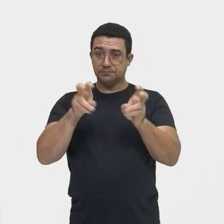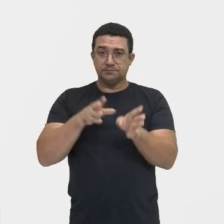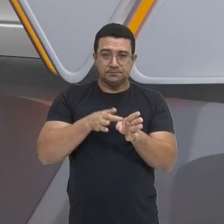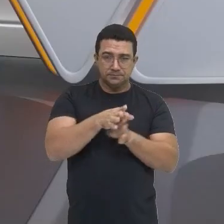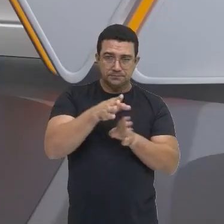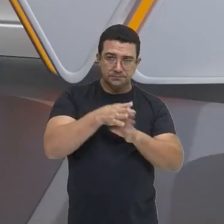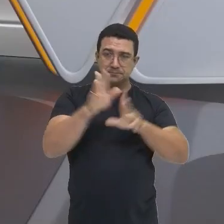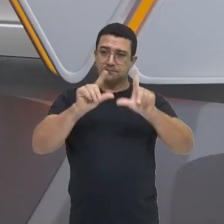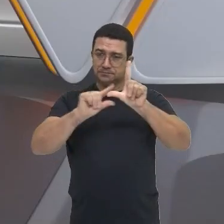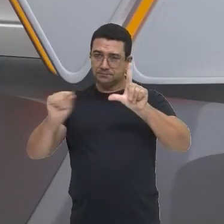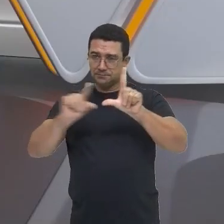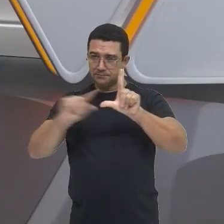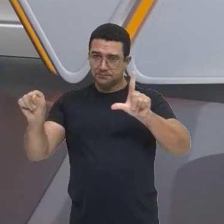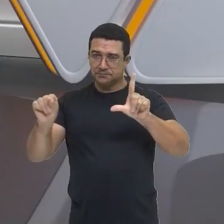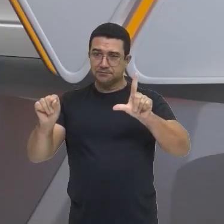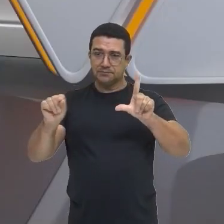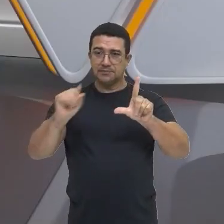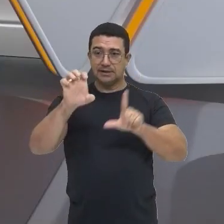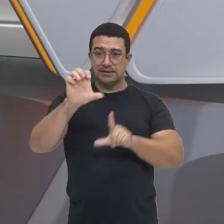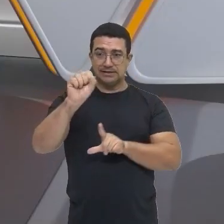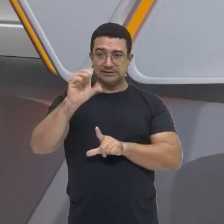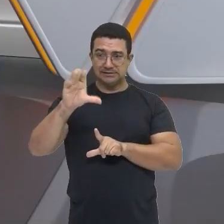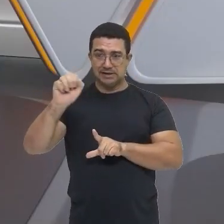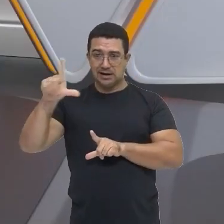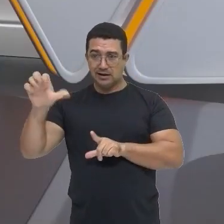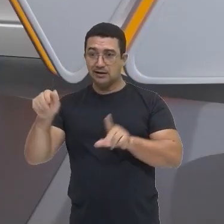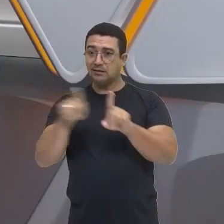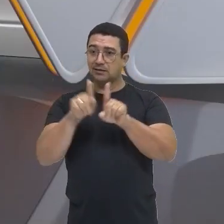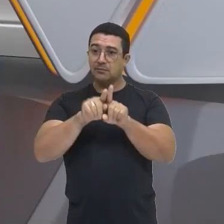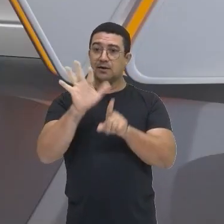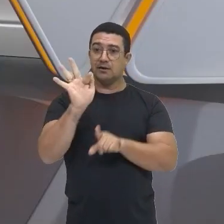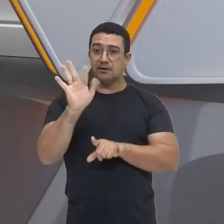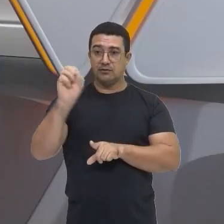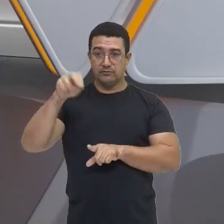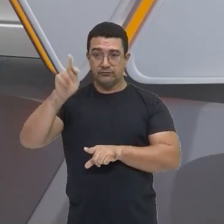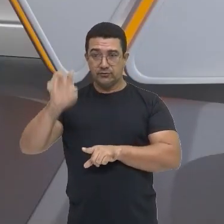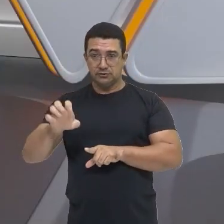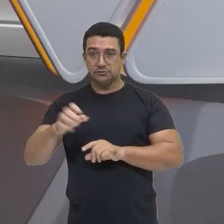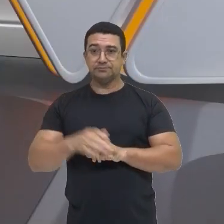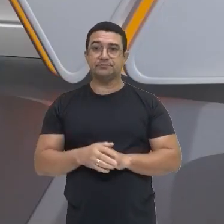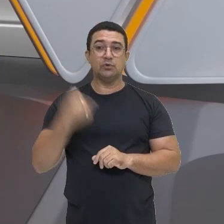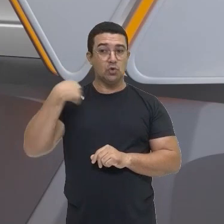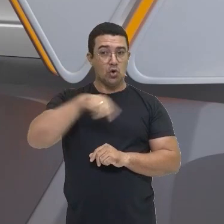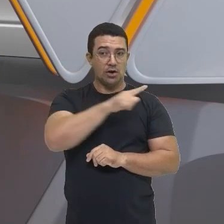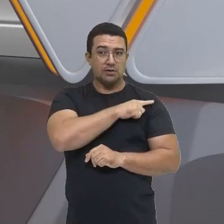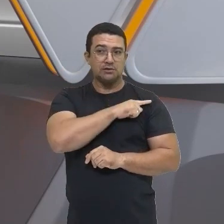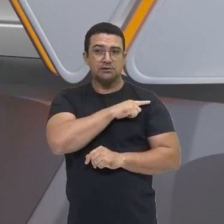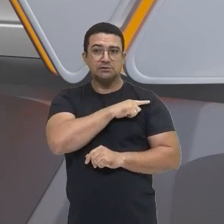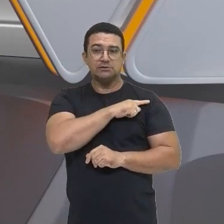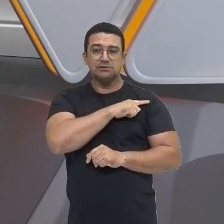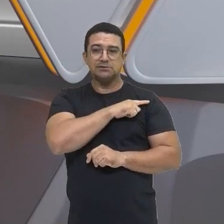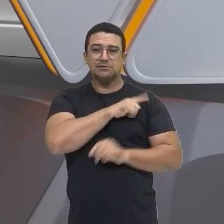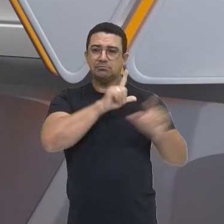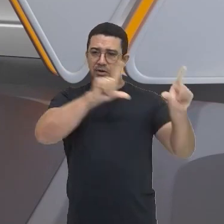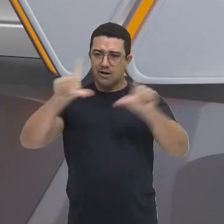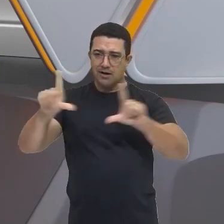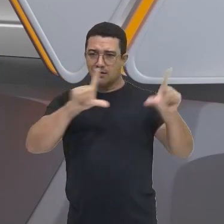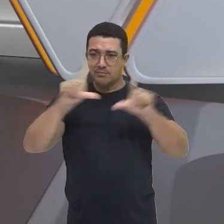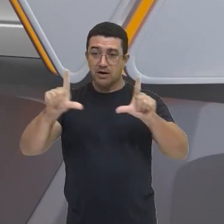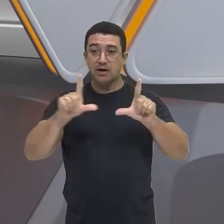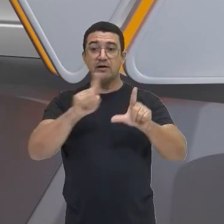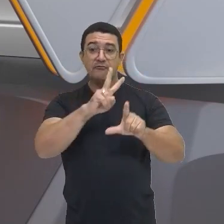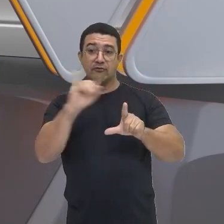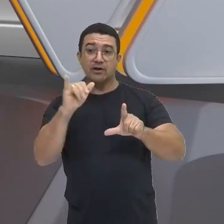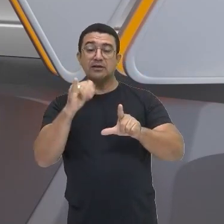orientação, legenda, escala e fonte. Nós iremos conhecer nas próximas cartelas